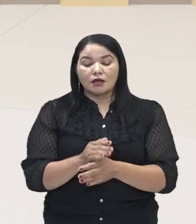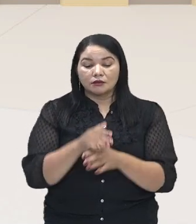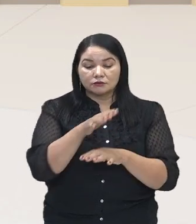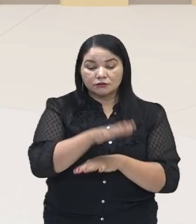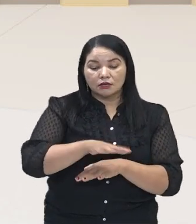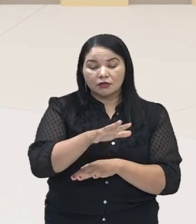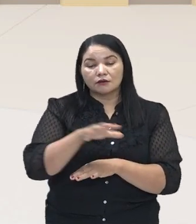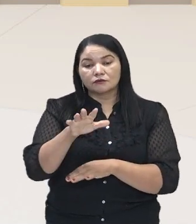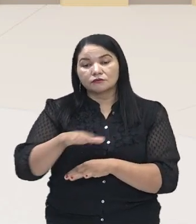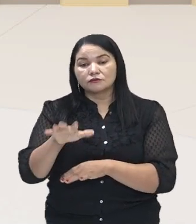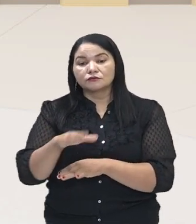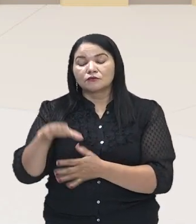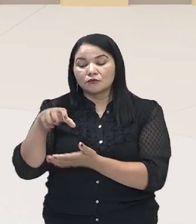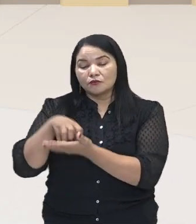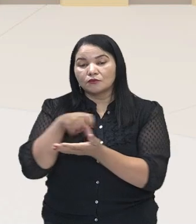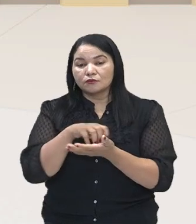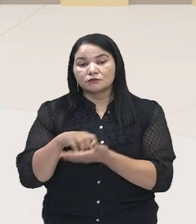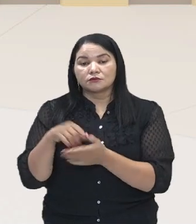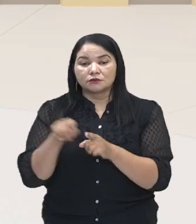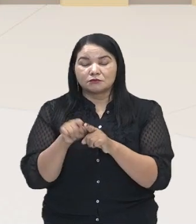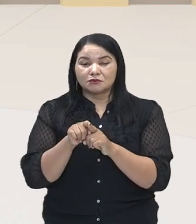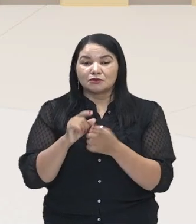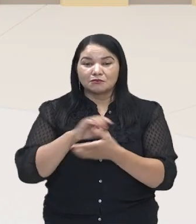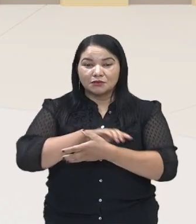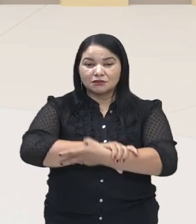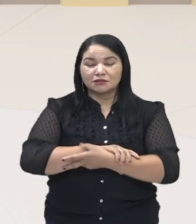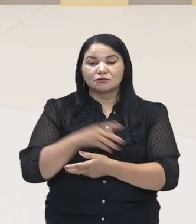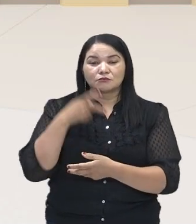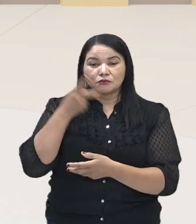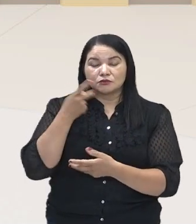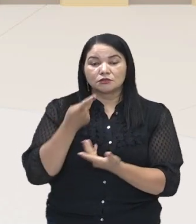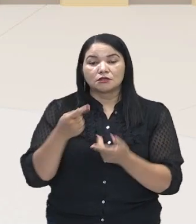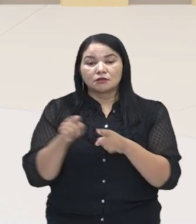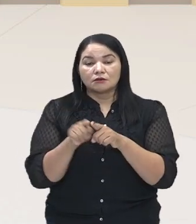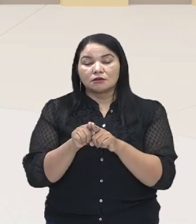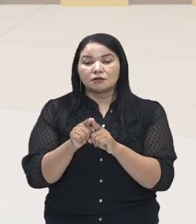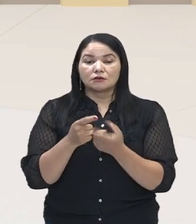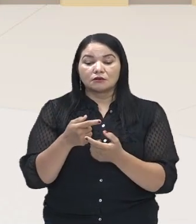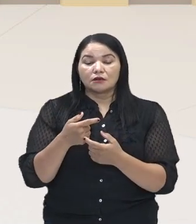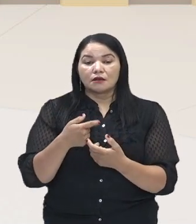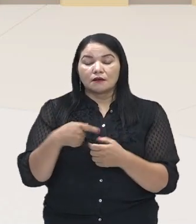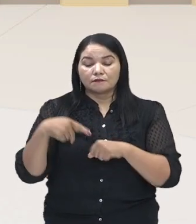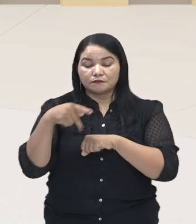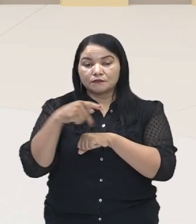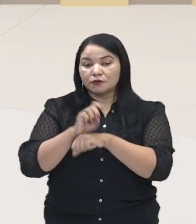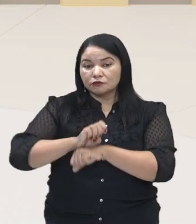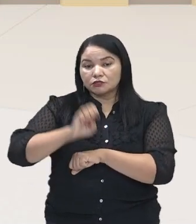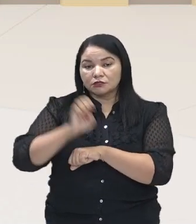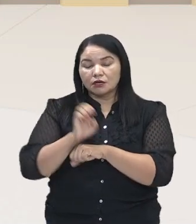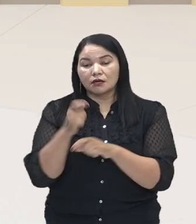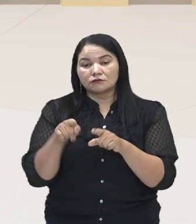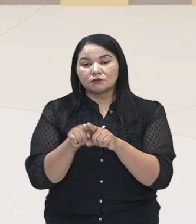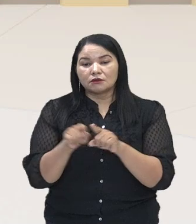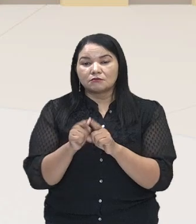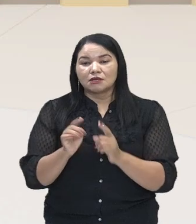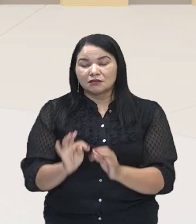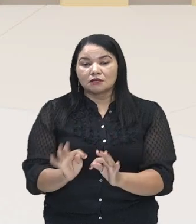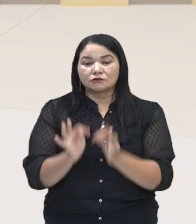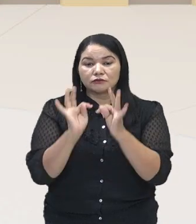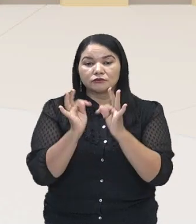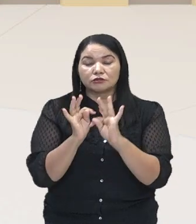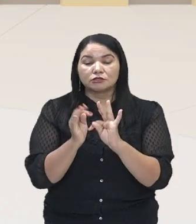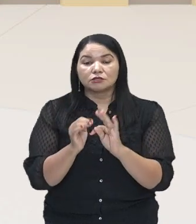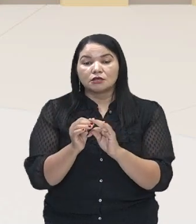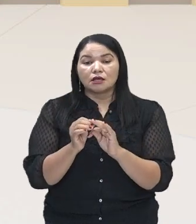do poder político, com atores não estatais, conhecimento, expertise, tecnologia e